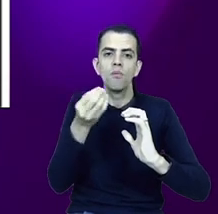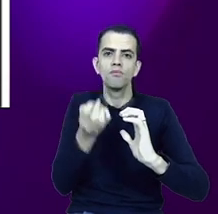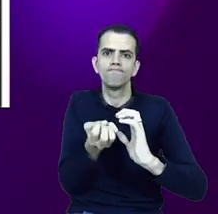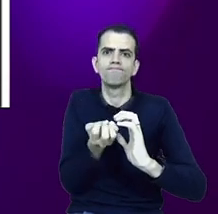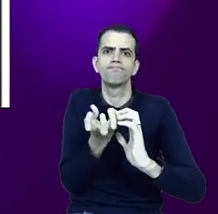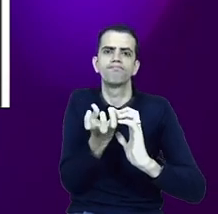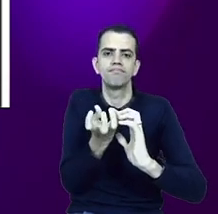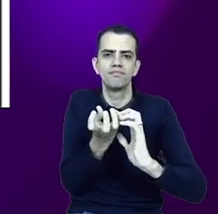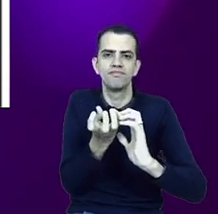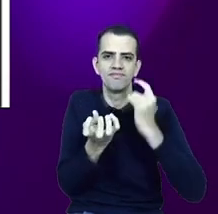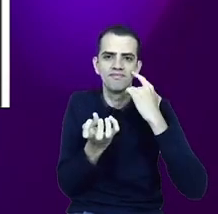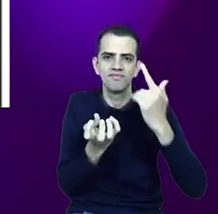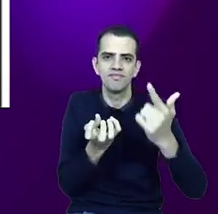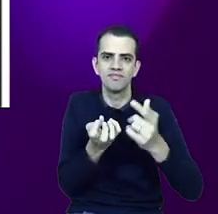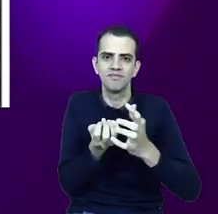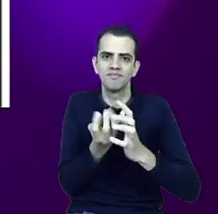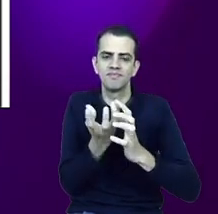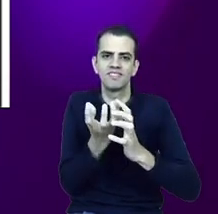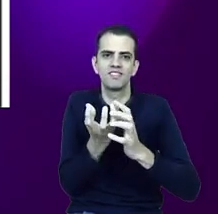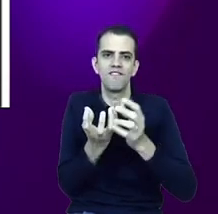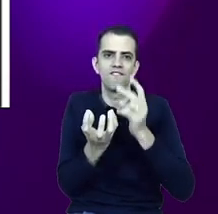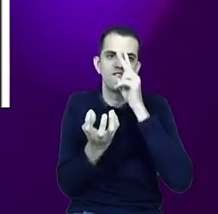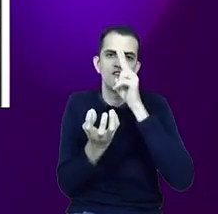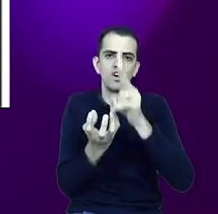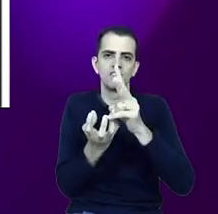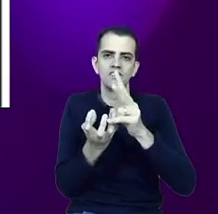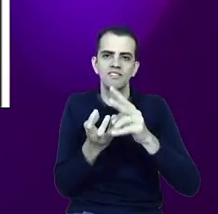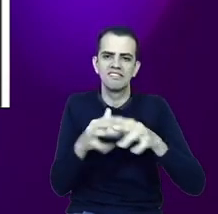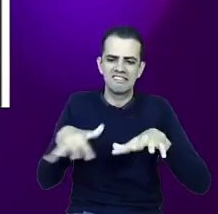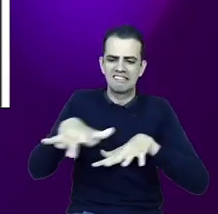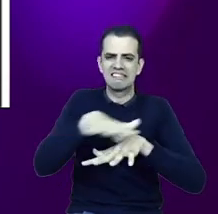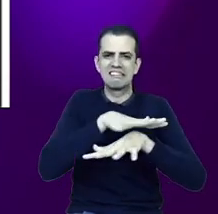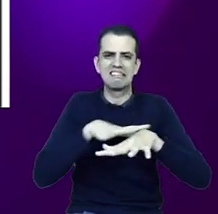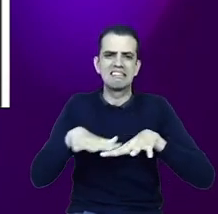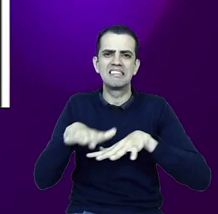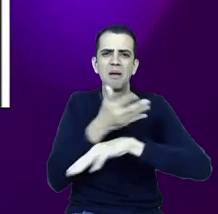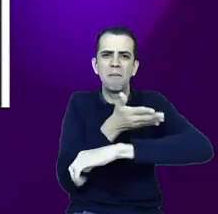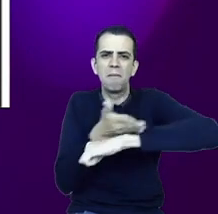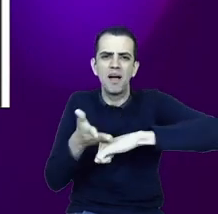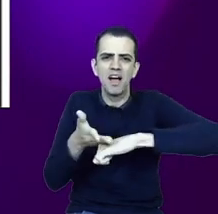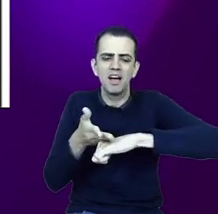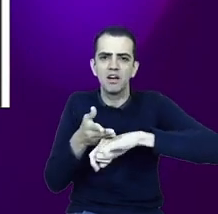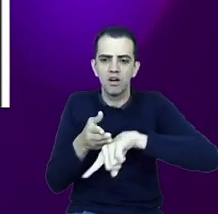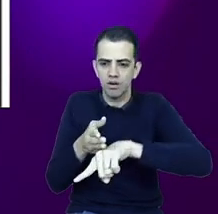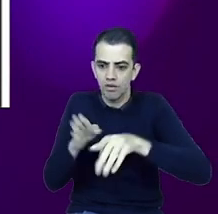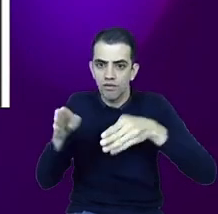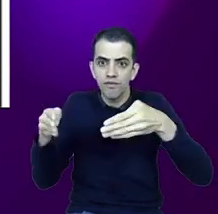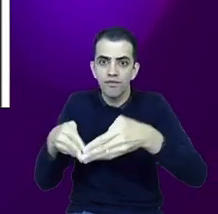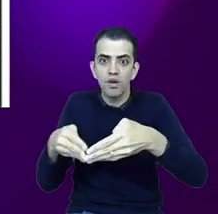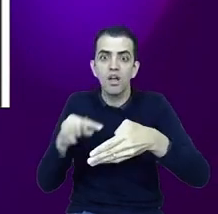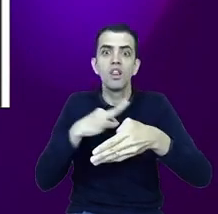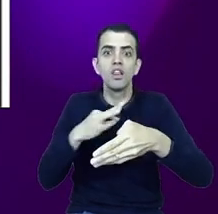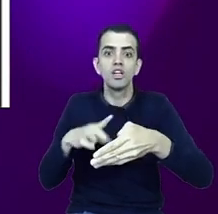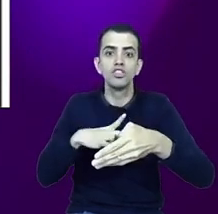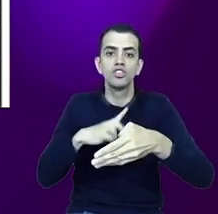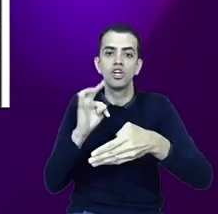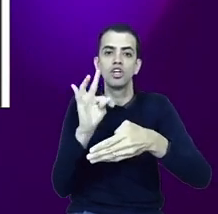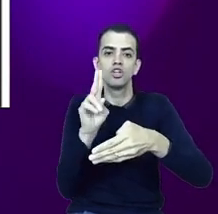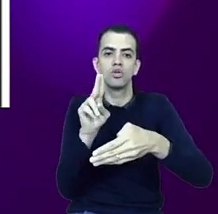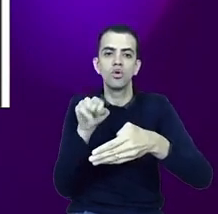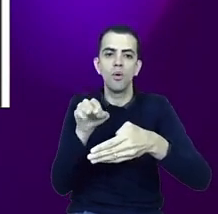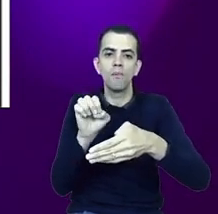intenso, facilita, principalmente nesse mar de substância branca, a presença de algum foco ainda tumoral. Isso